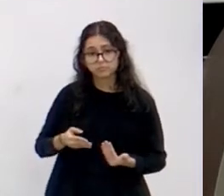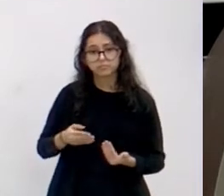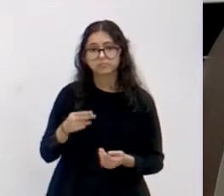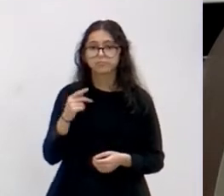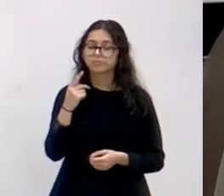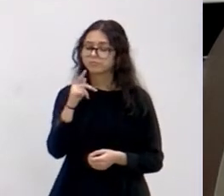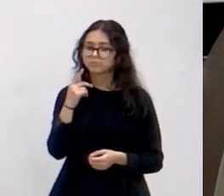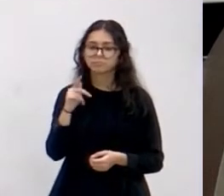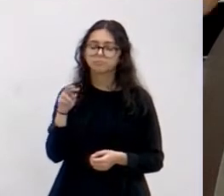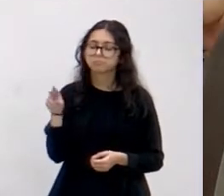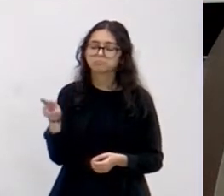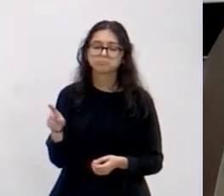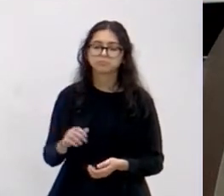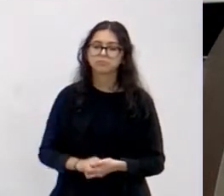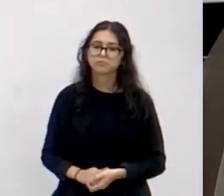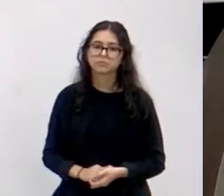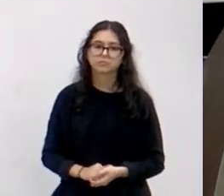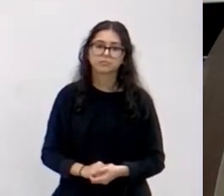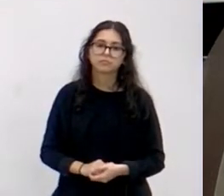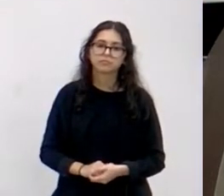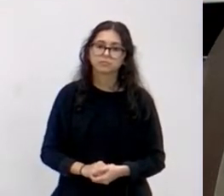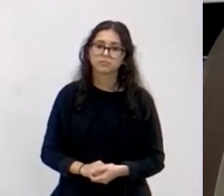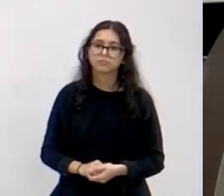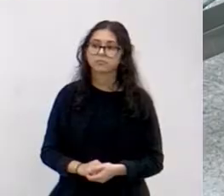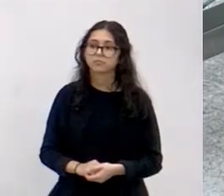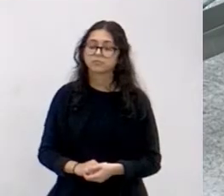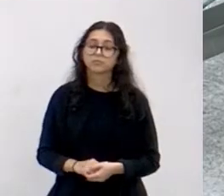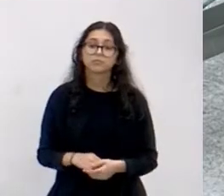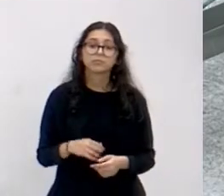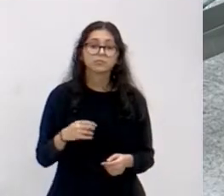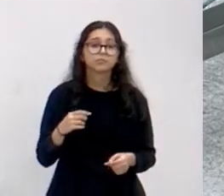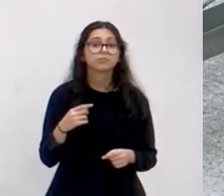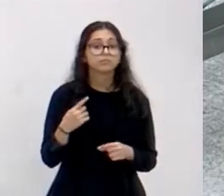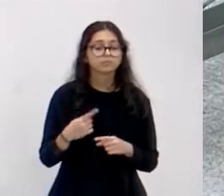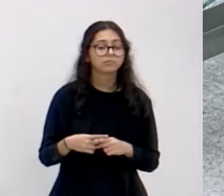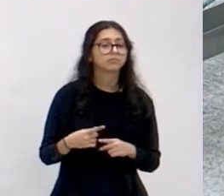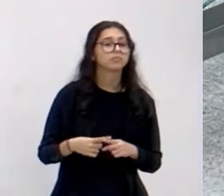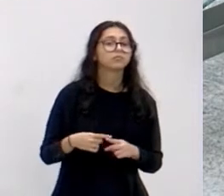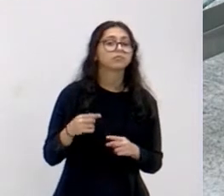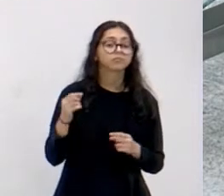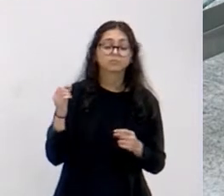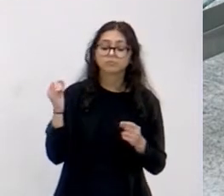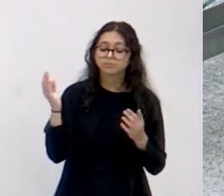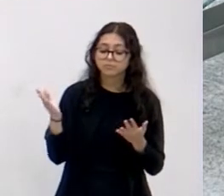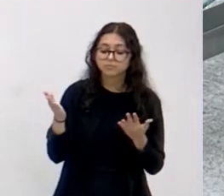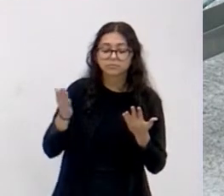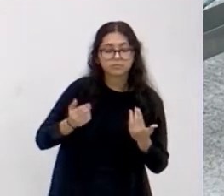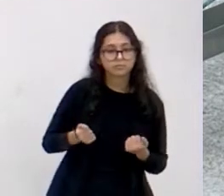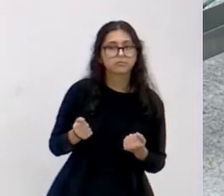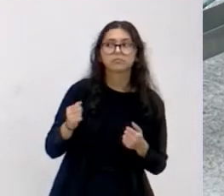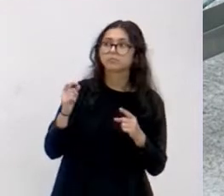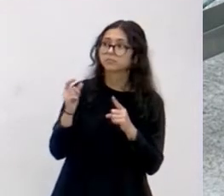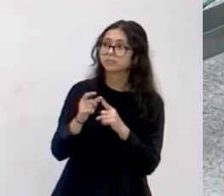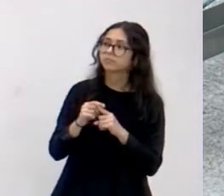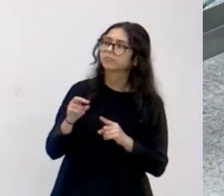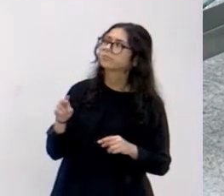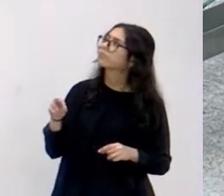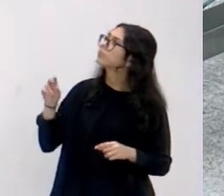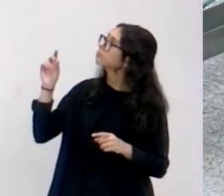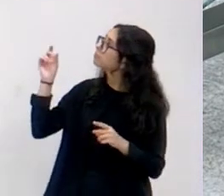as mesmas coisas portanto Escute as a palavra como palavra de Deus para sua vida